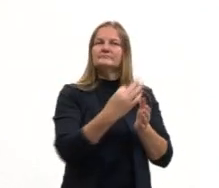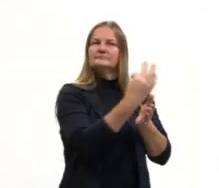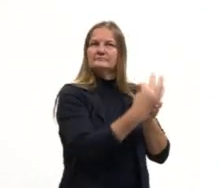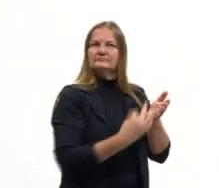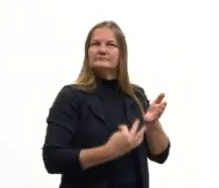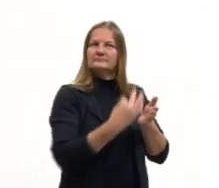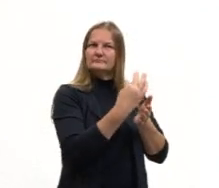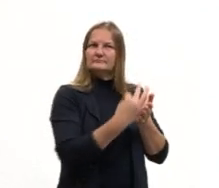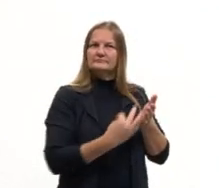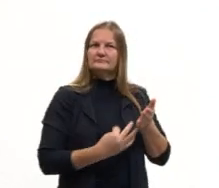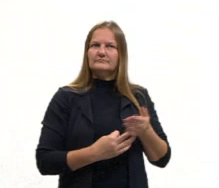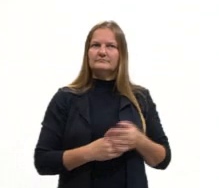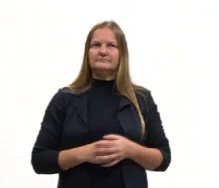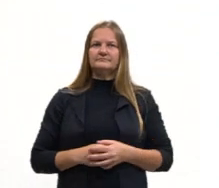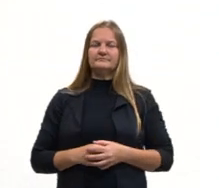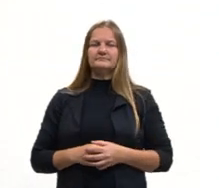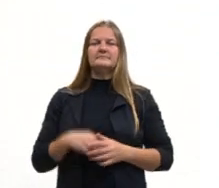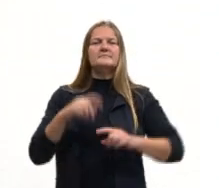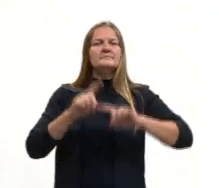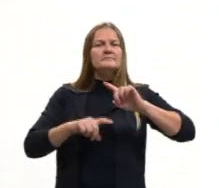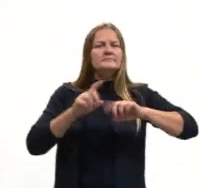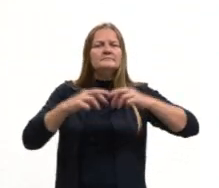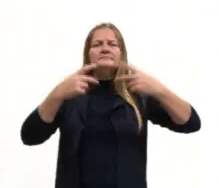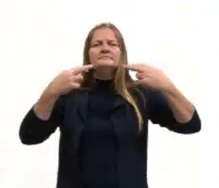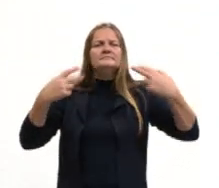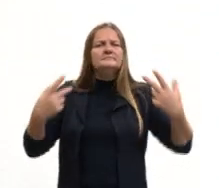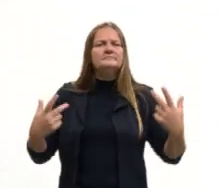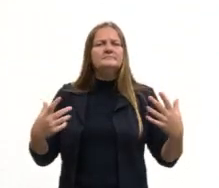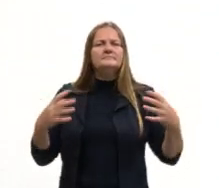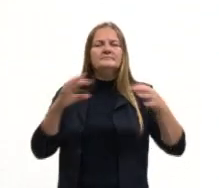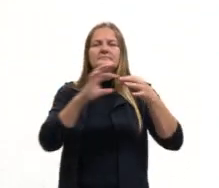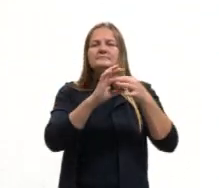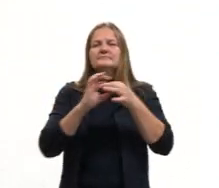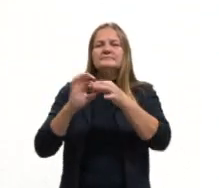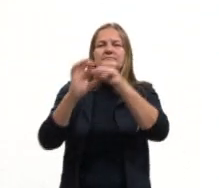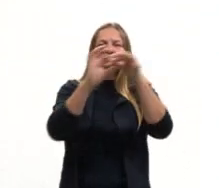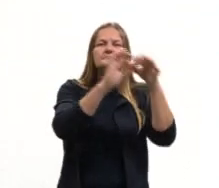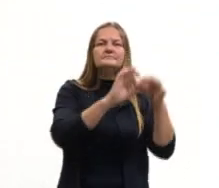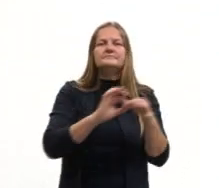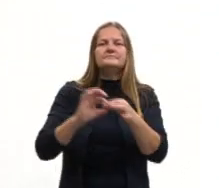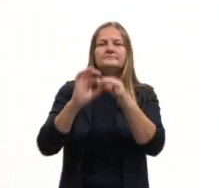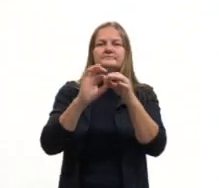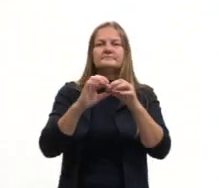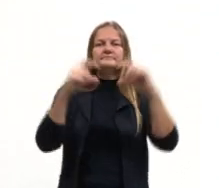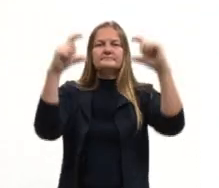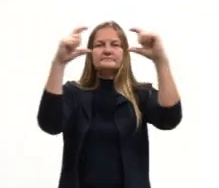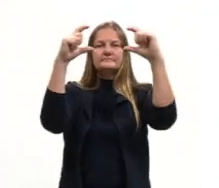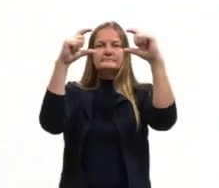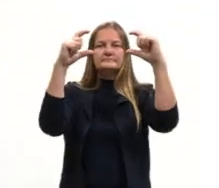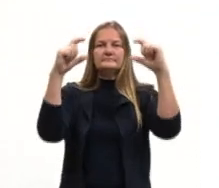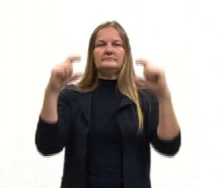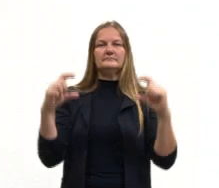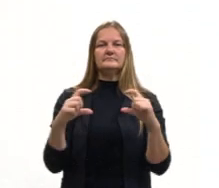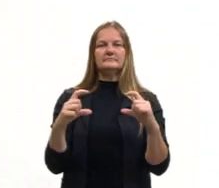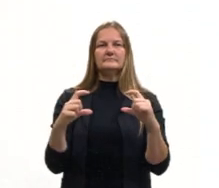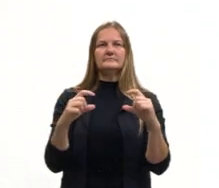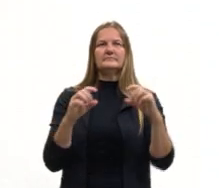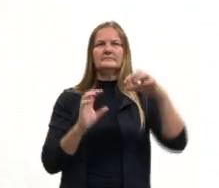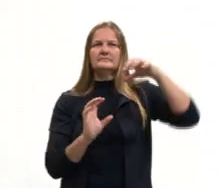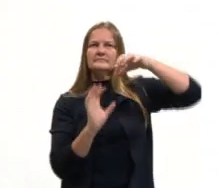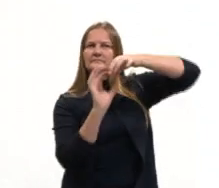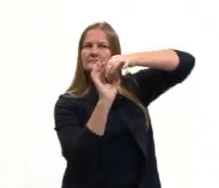texto as coisas interligadas além dos parágrafos aqui eu tô falando das coisas